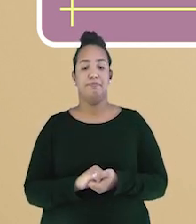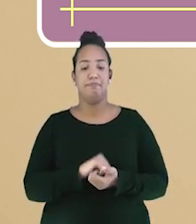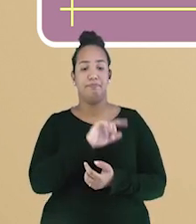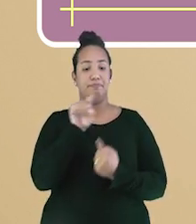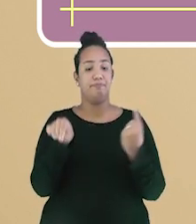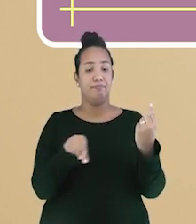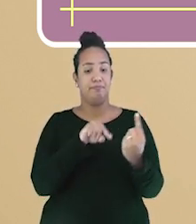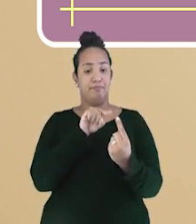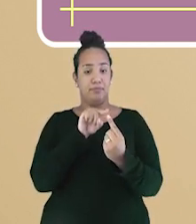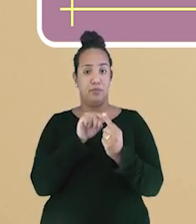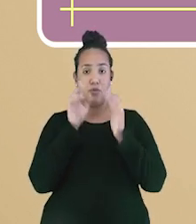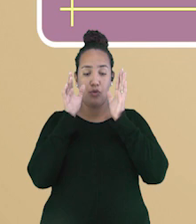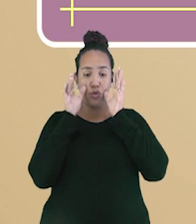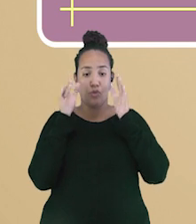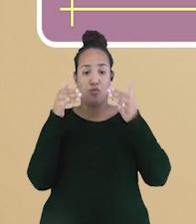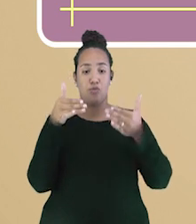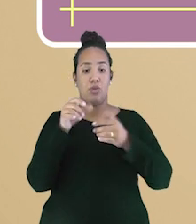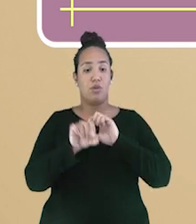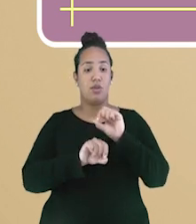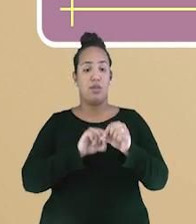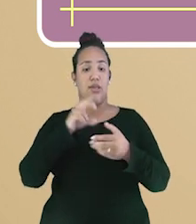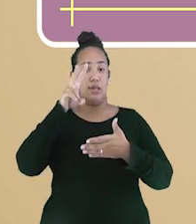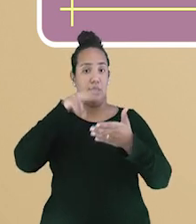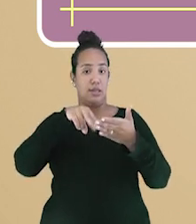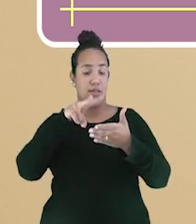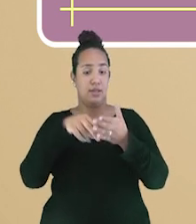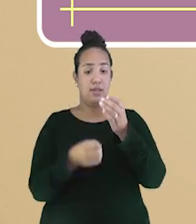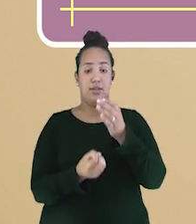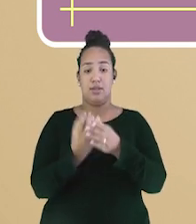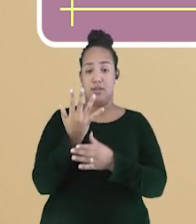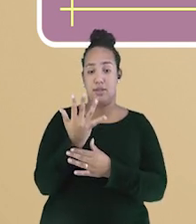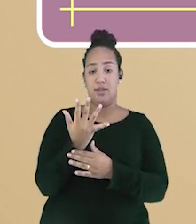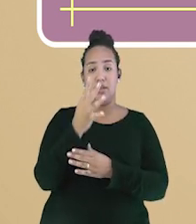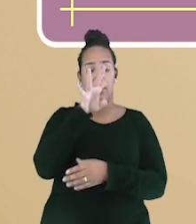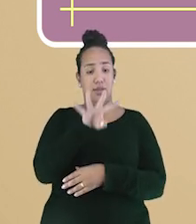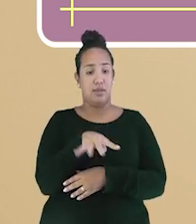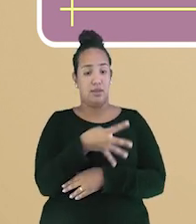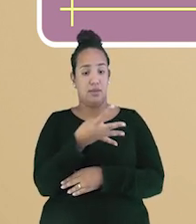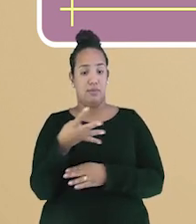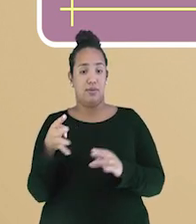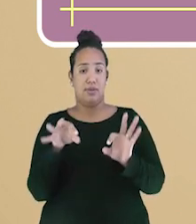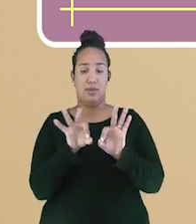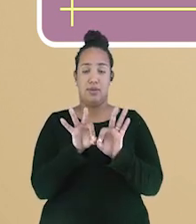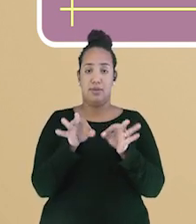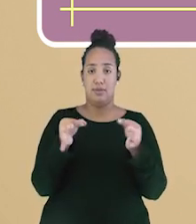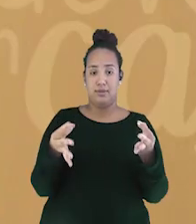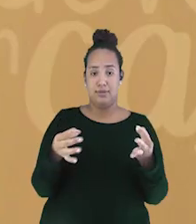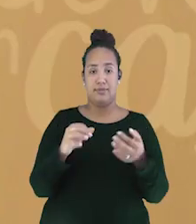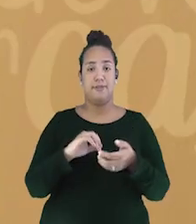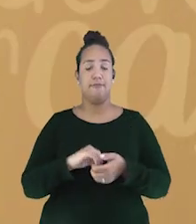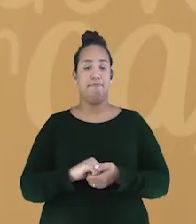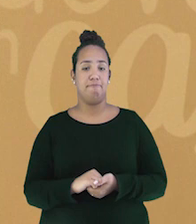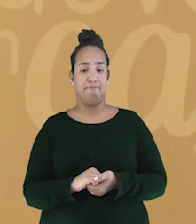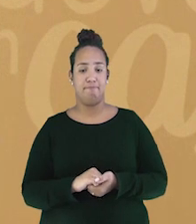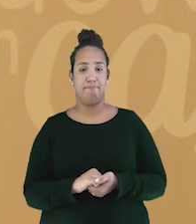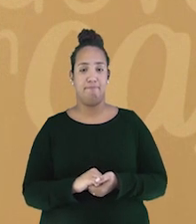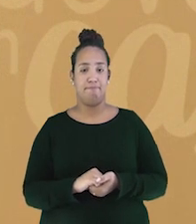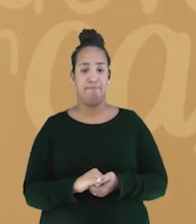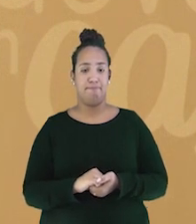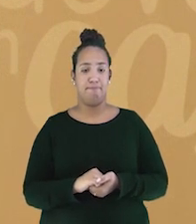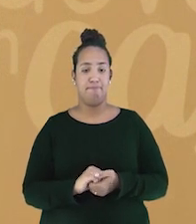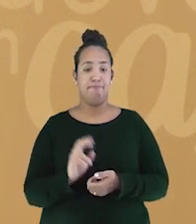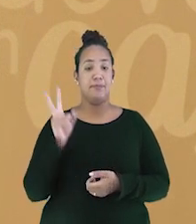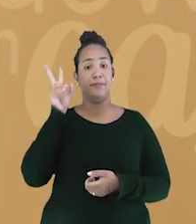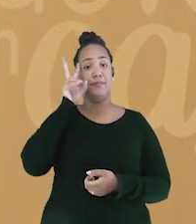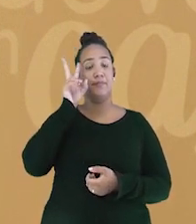objetivos específicos ler e construir tabela simples e de dupla entrada não se